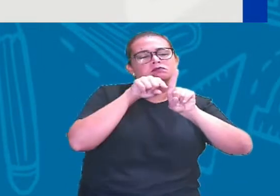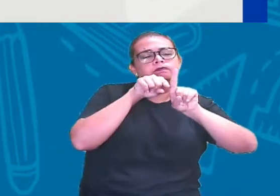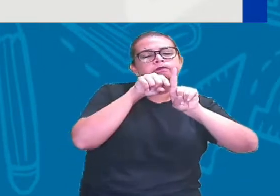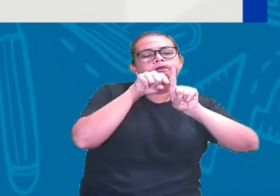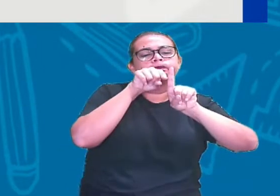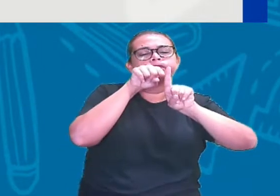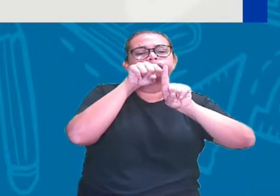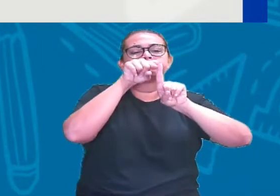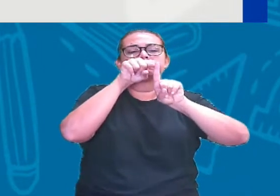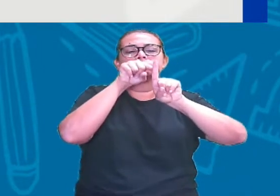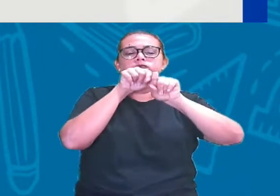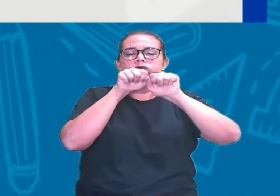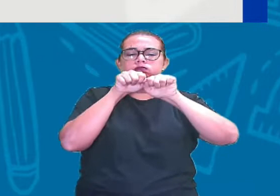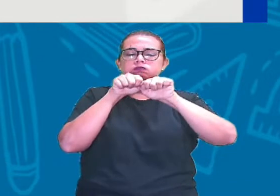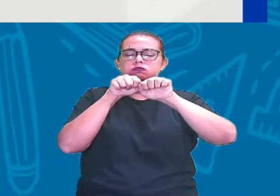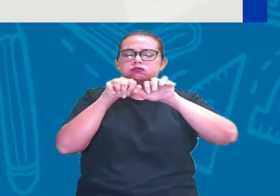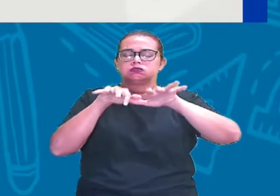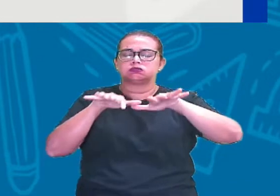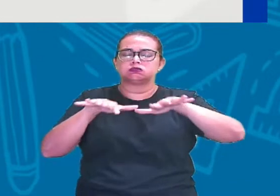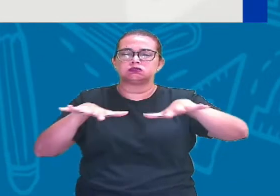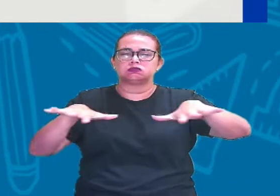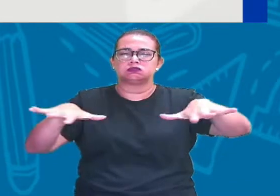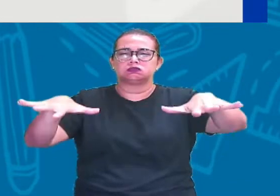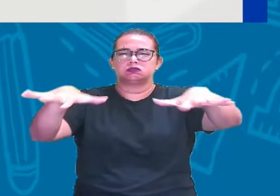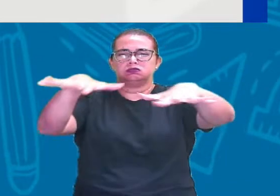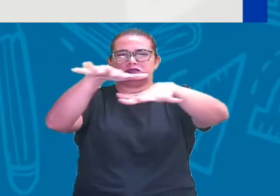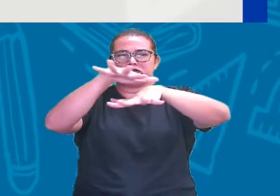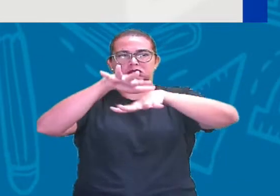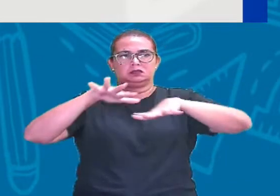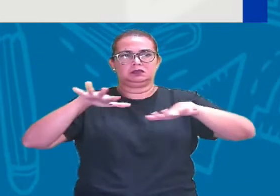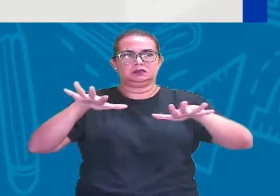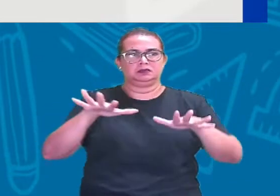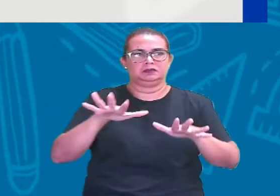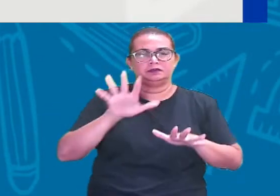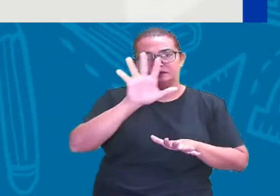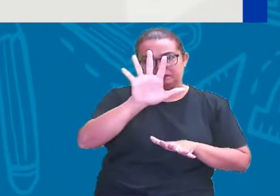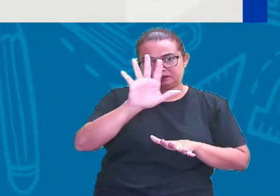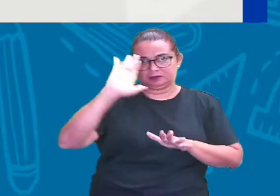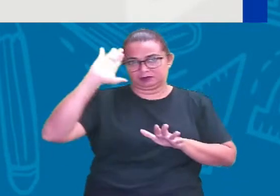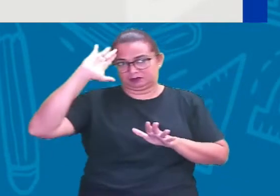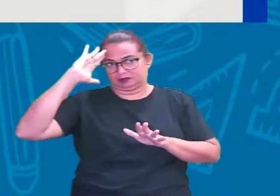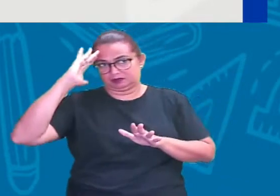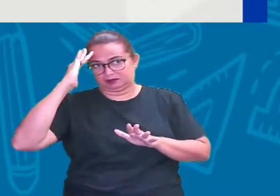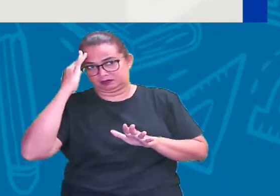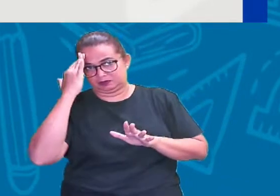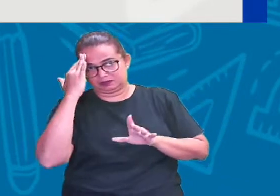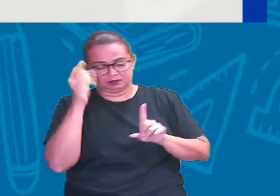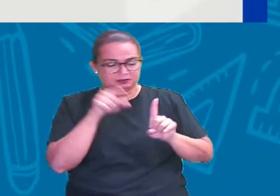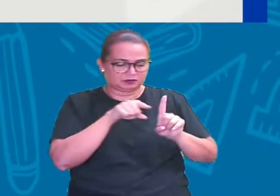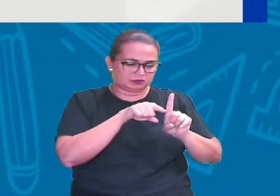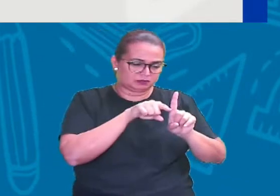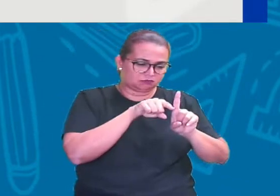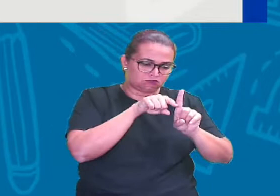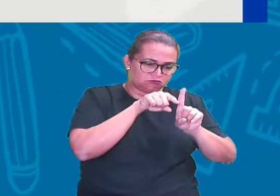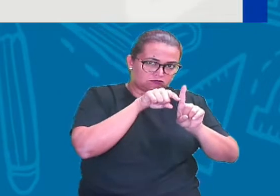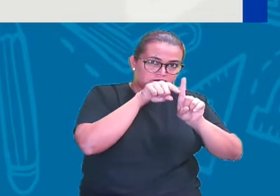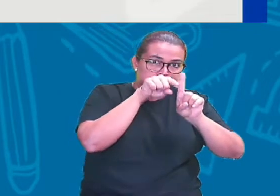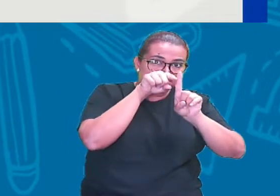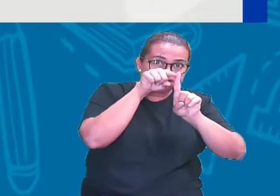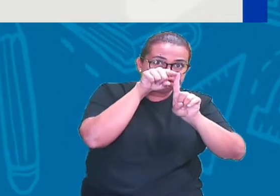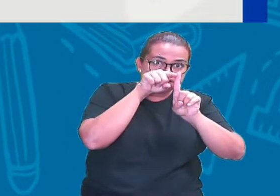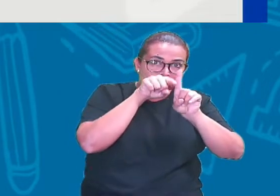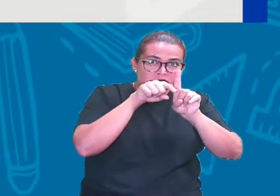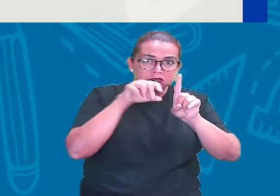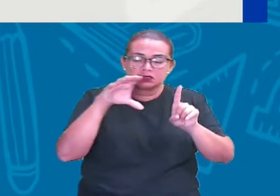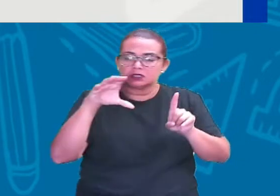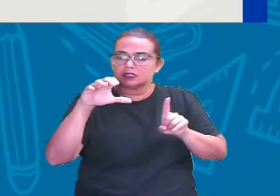professor? Vamos diferenciar, cuidado, vamos diferenciar o que é temperatura e o que é calor, tá bom? Professor, o